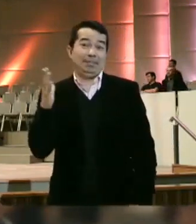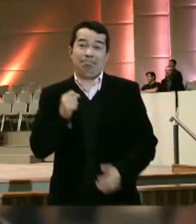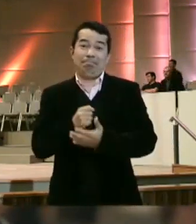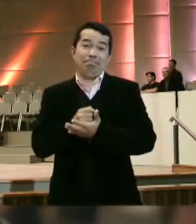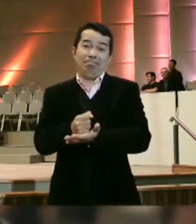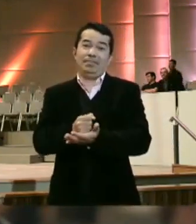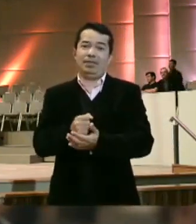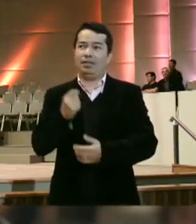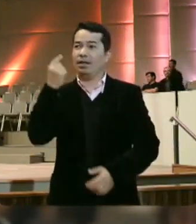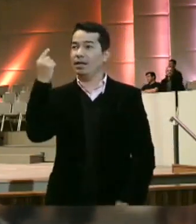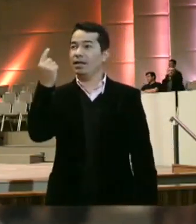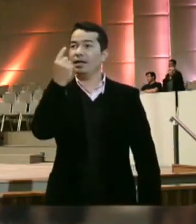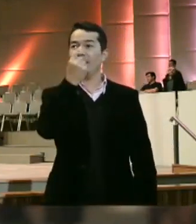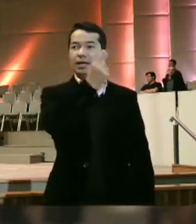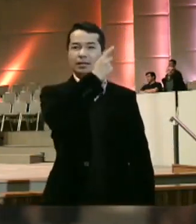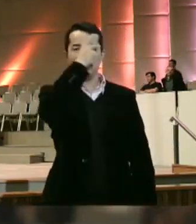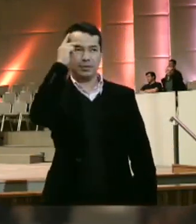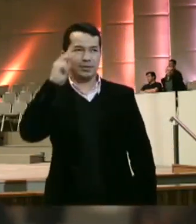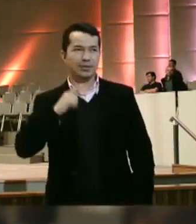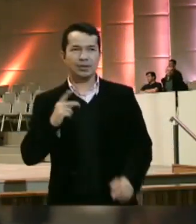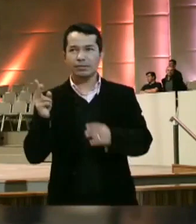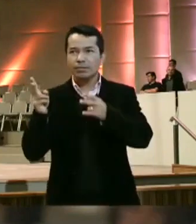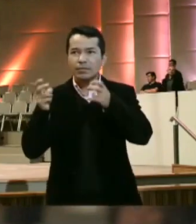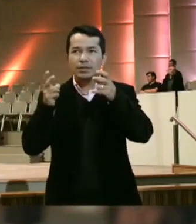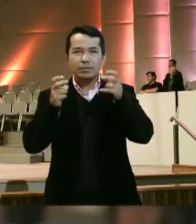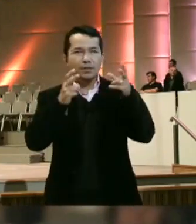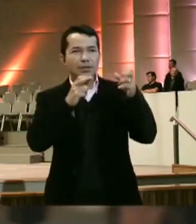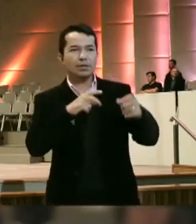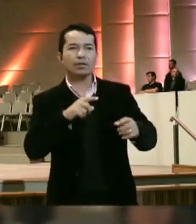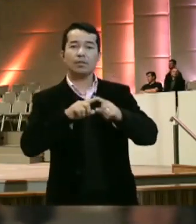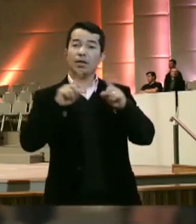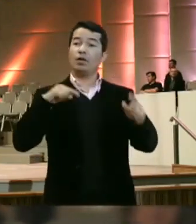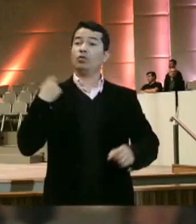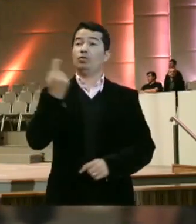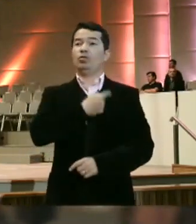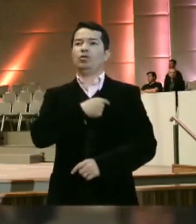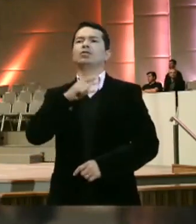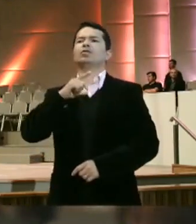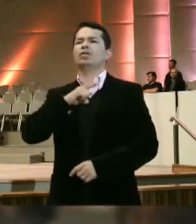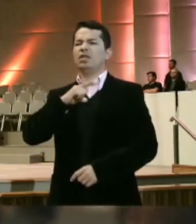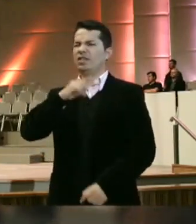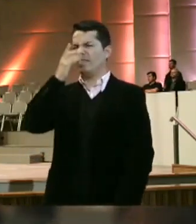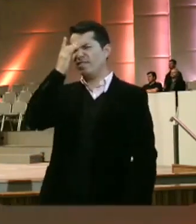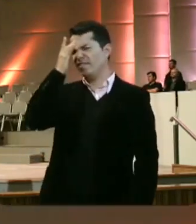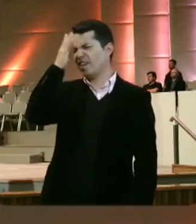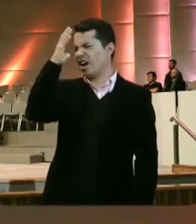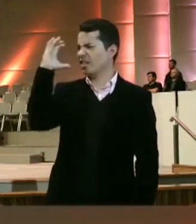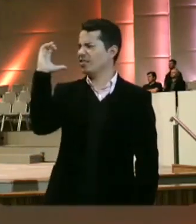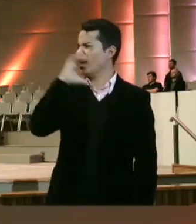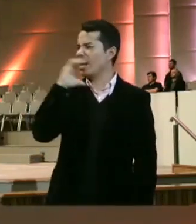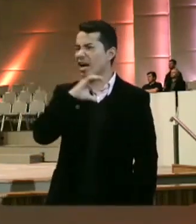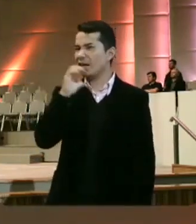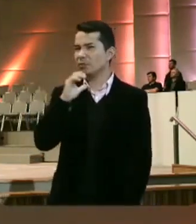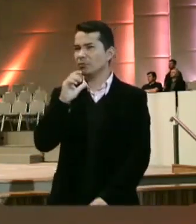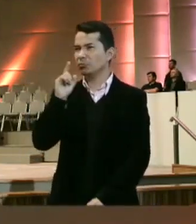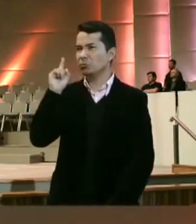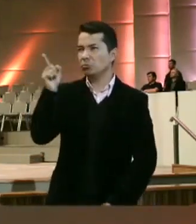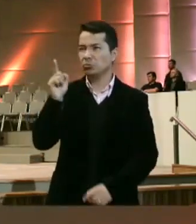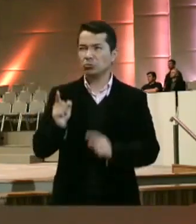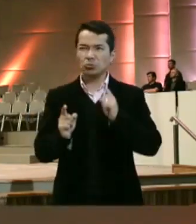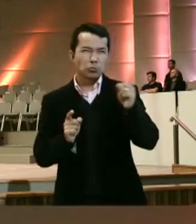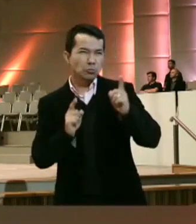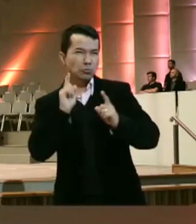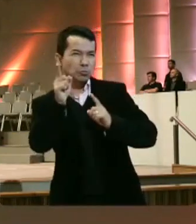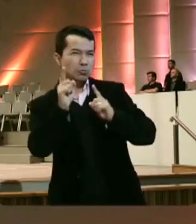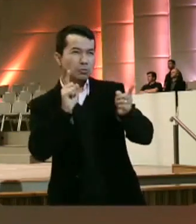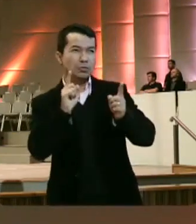Cada um tem uma percepção diferente, mas a gente tem olhos críticos para tudo, não é verdade? Mas às vezes a